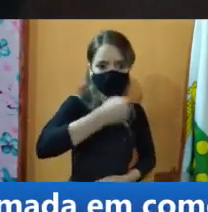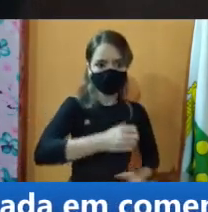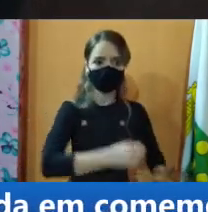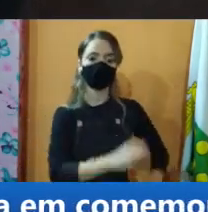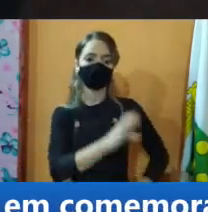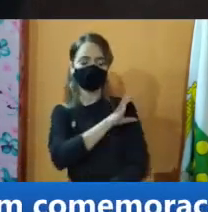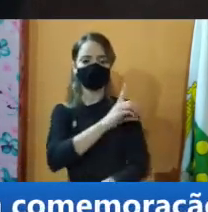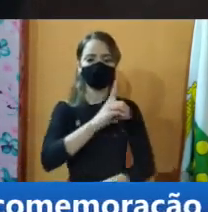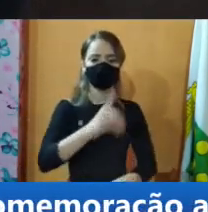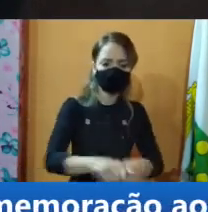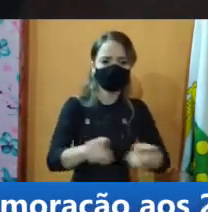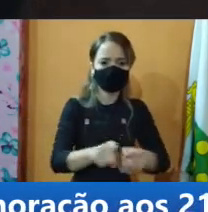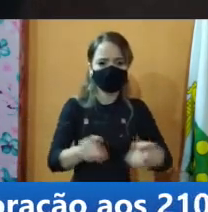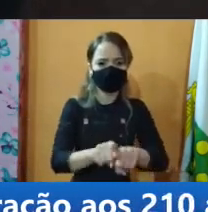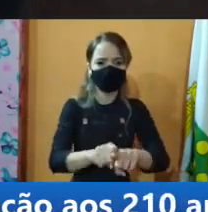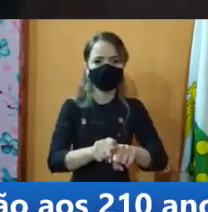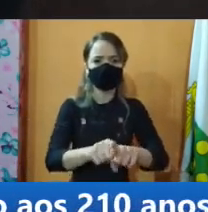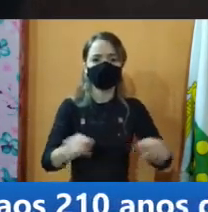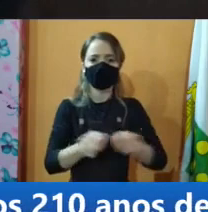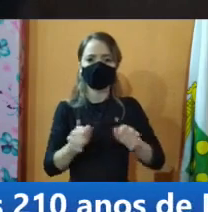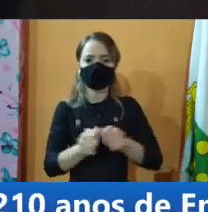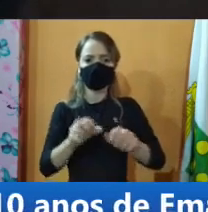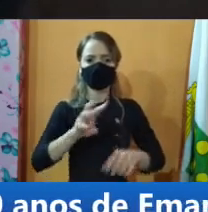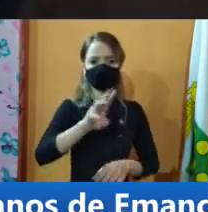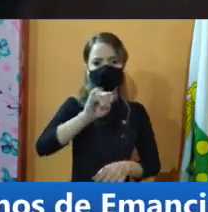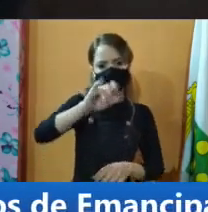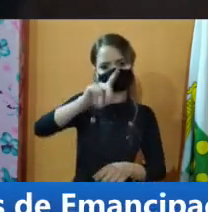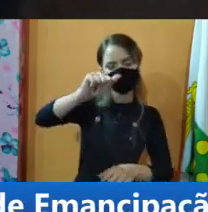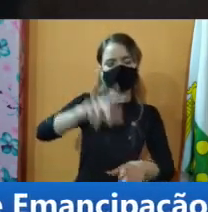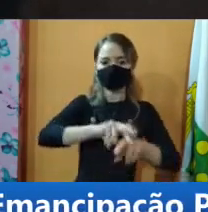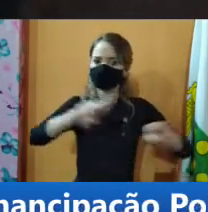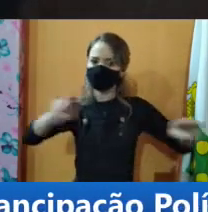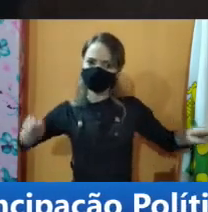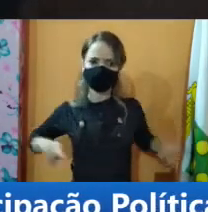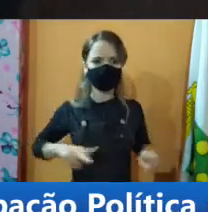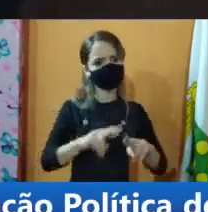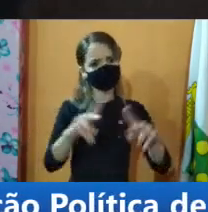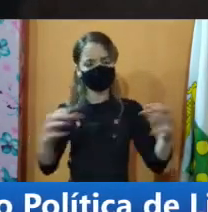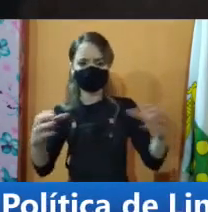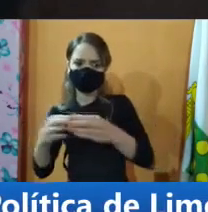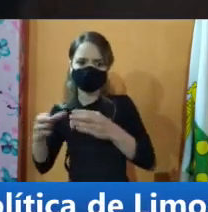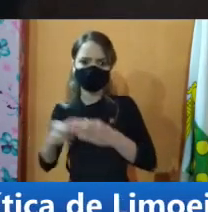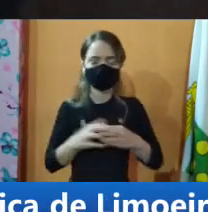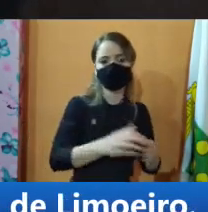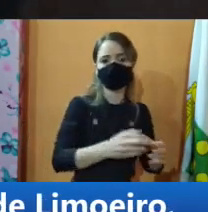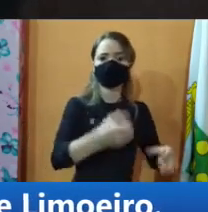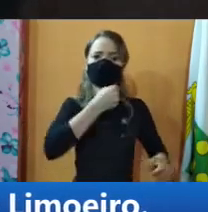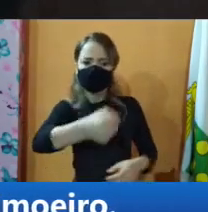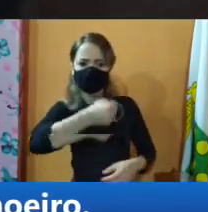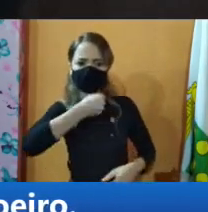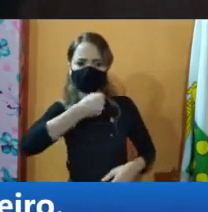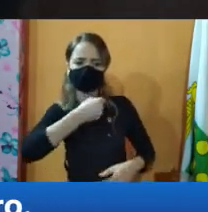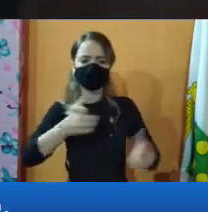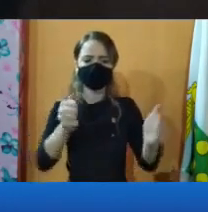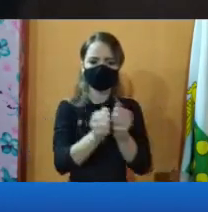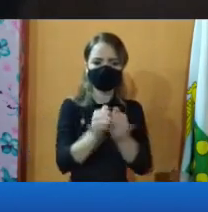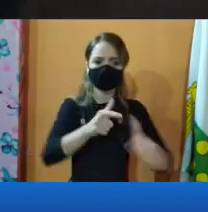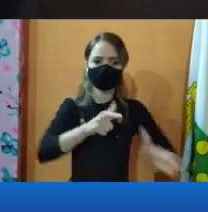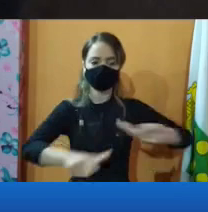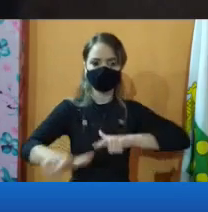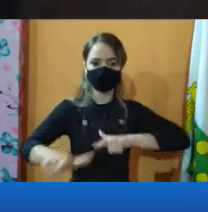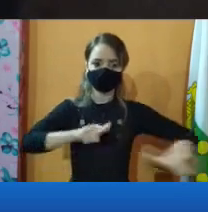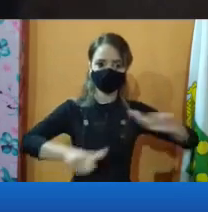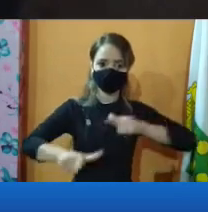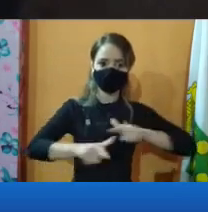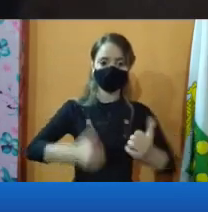nós, e ainda o nosso Wilker Matos, Paulo Pinto, deixa eu registrar aqui ainda, Jair Ferreira, Júnior Silva, a presença de